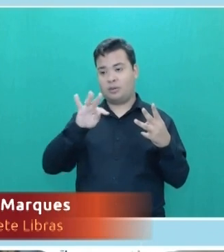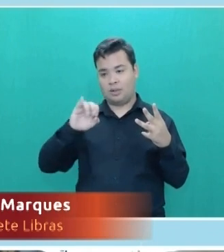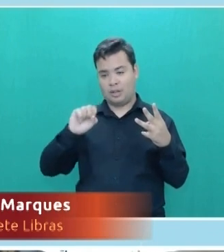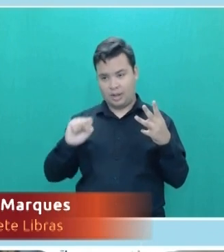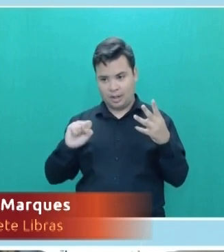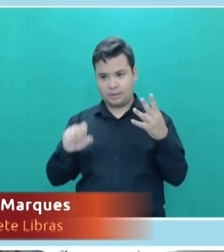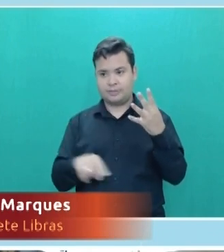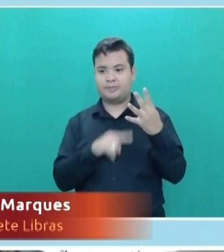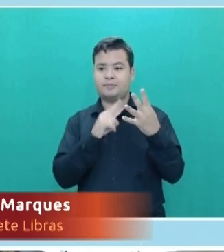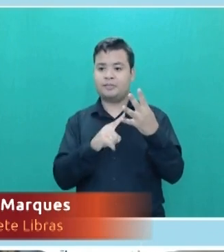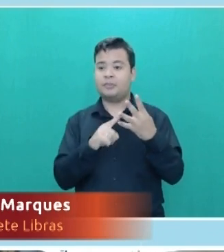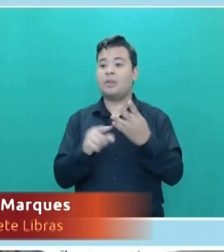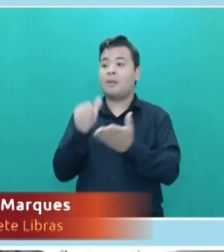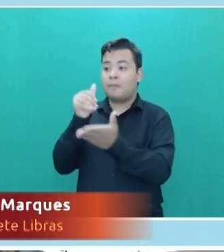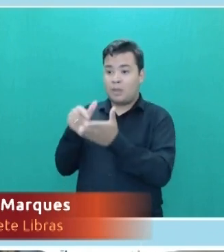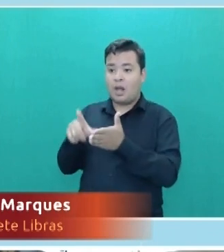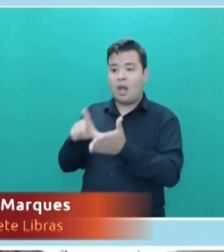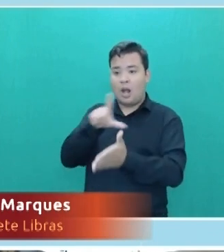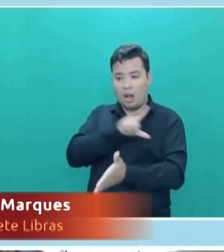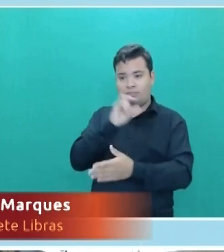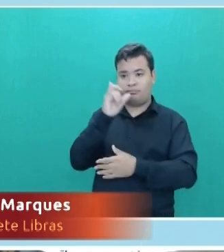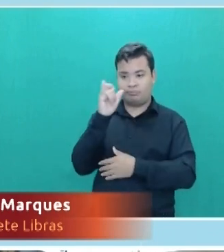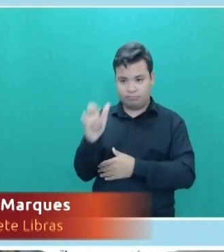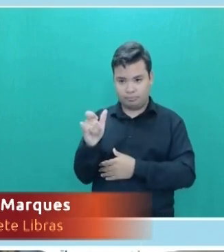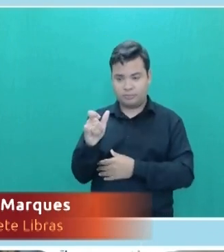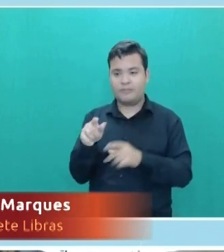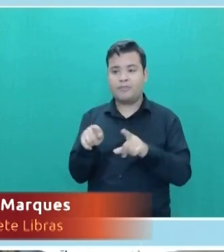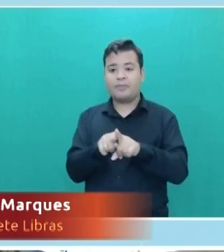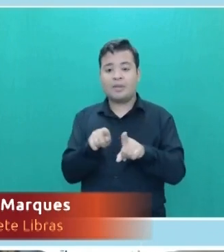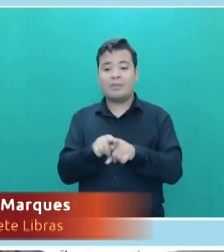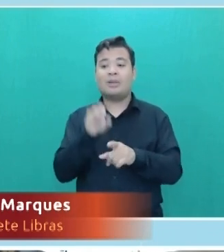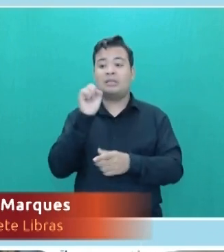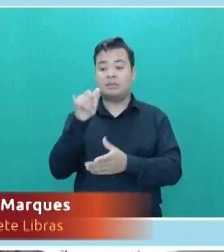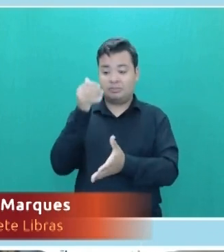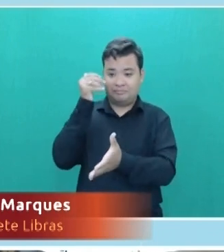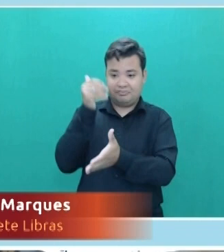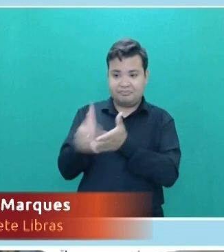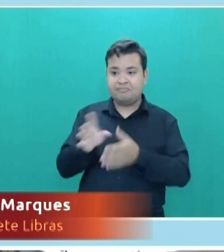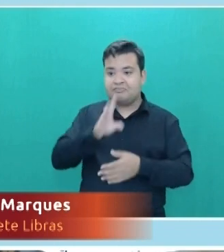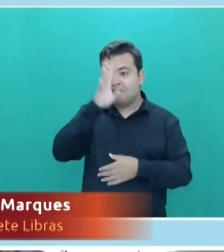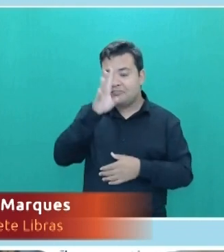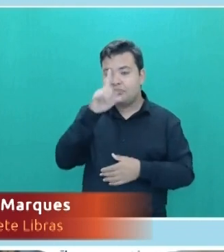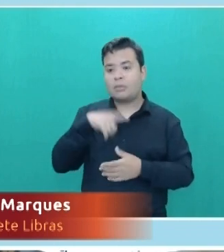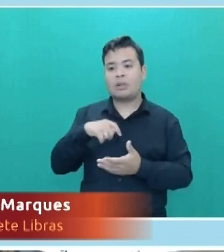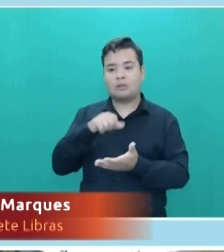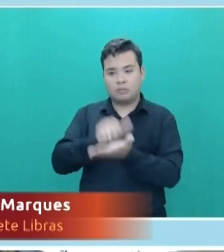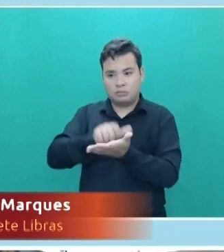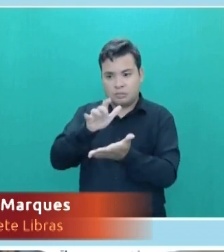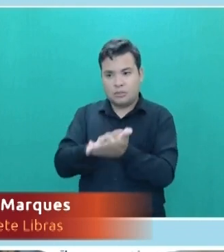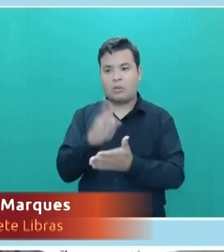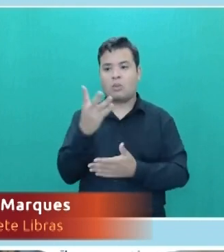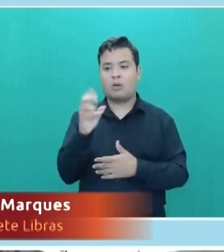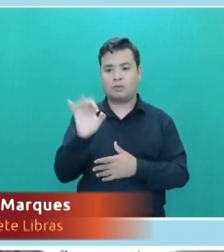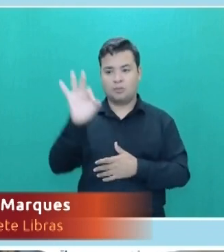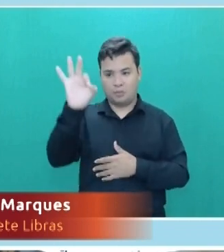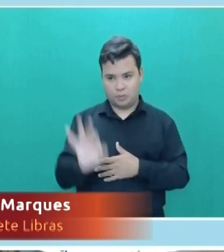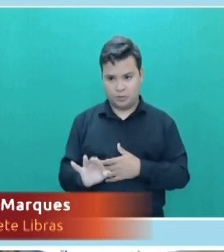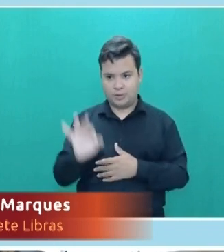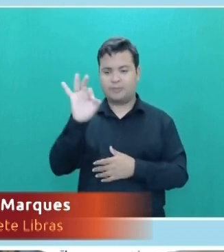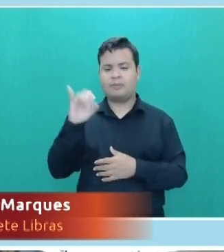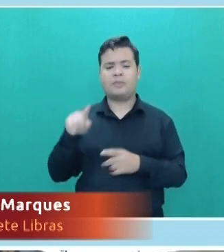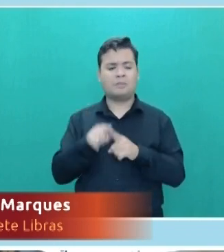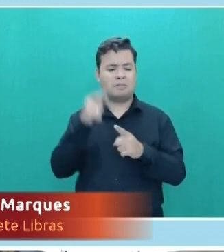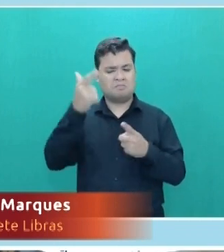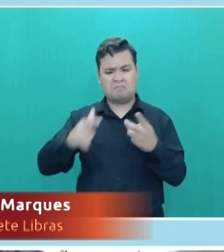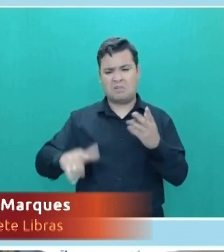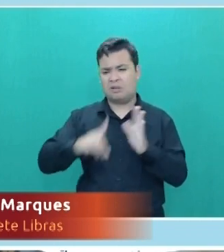prévio, multa de 40% em caso de dispensa desse trabalhador e todos os outros direitos básicos que esse